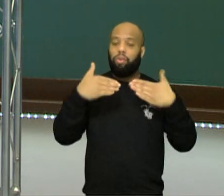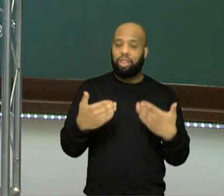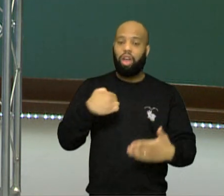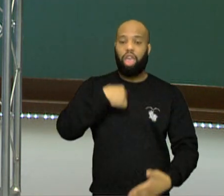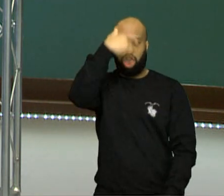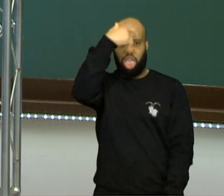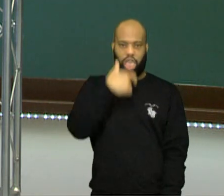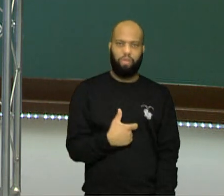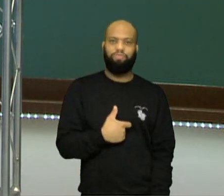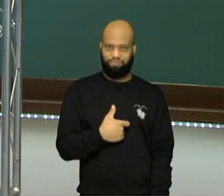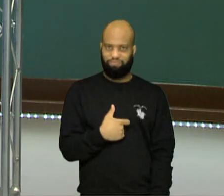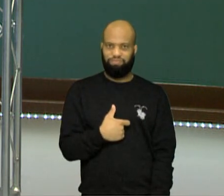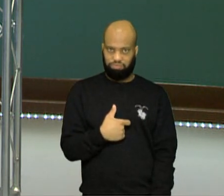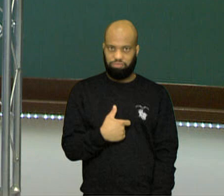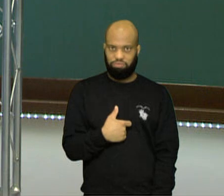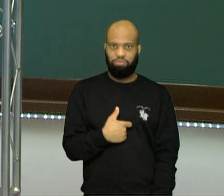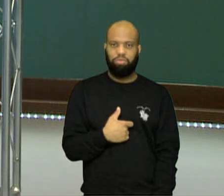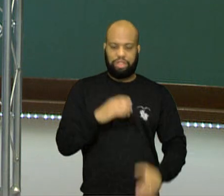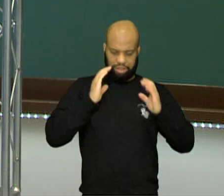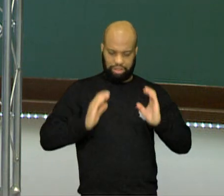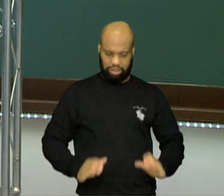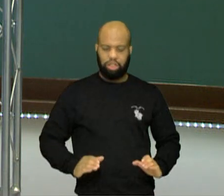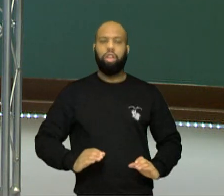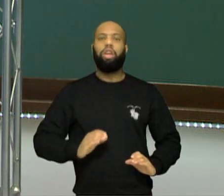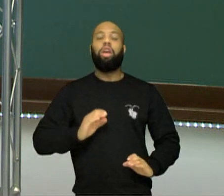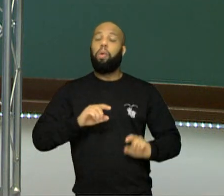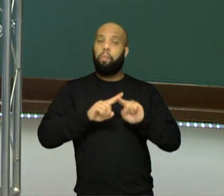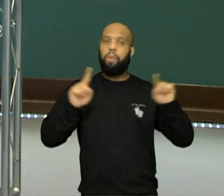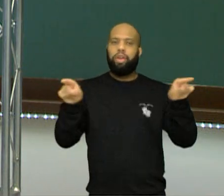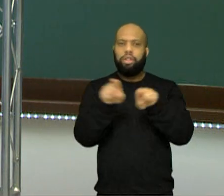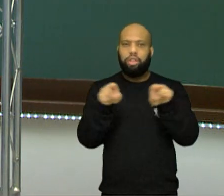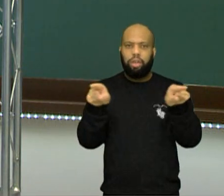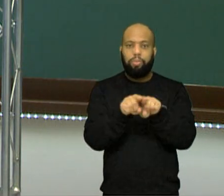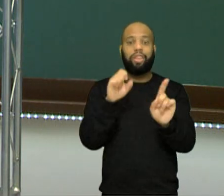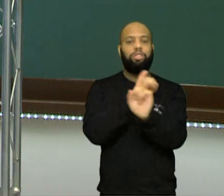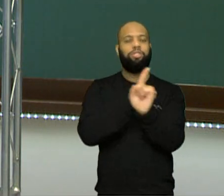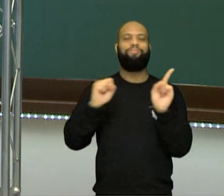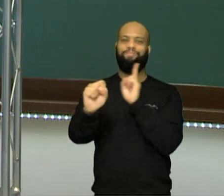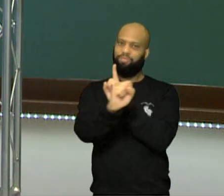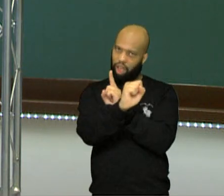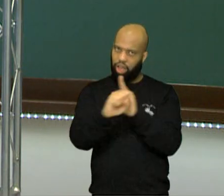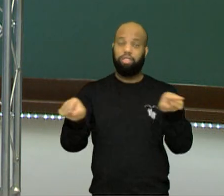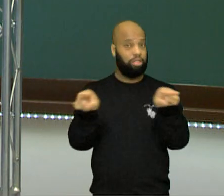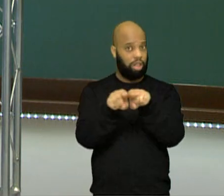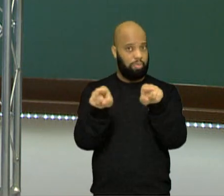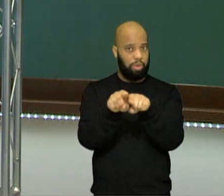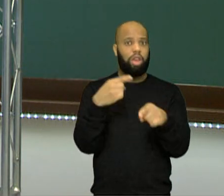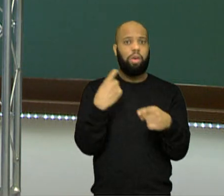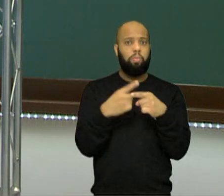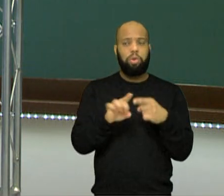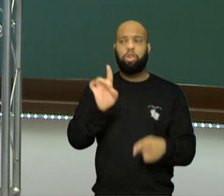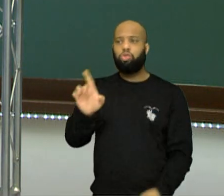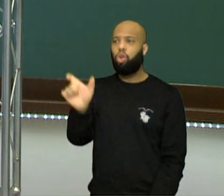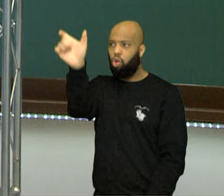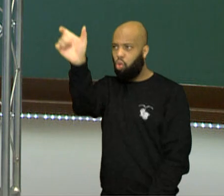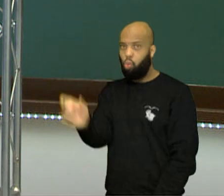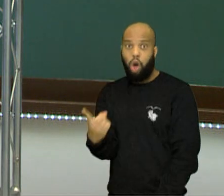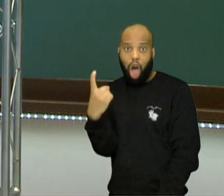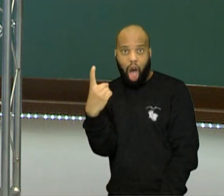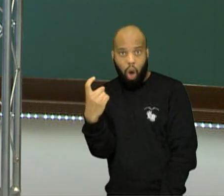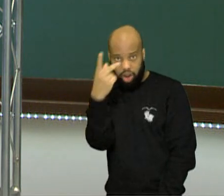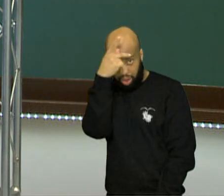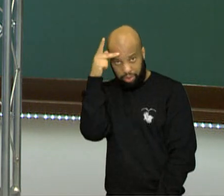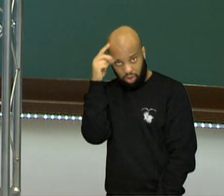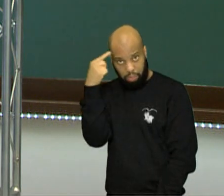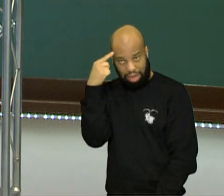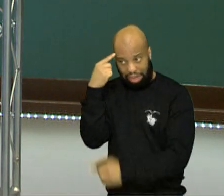enquanto pessoa, indivíduo, mas também a sociedade. Porque se só uma pessoa pensar,